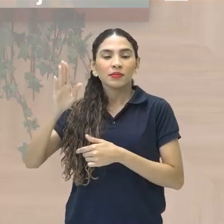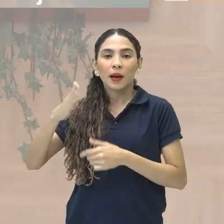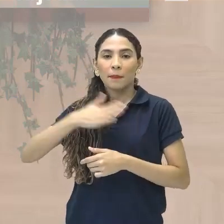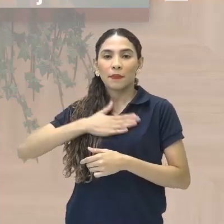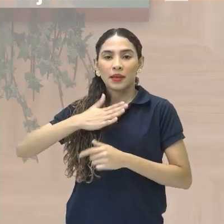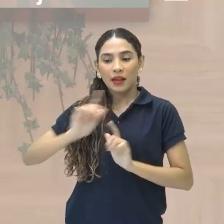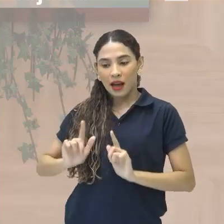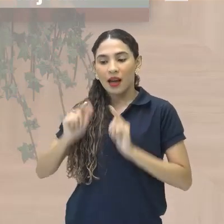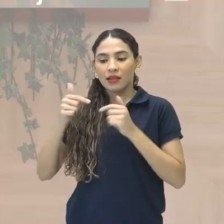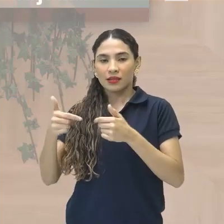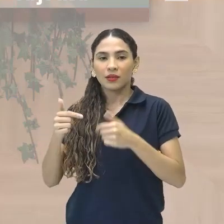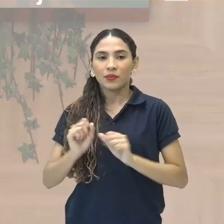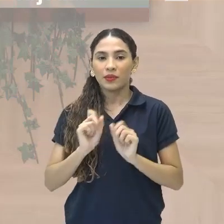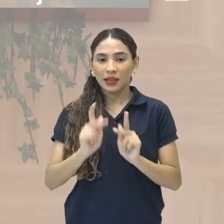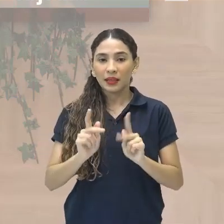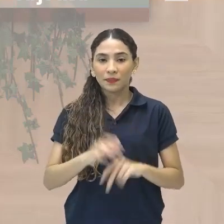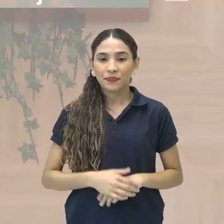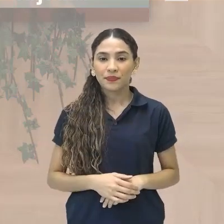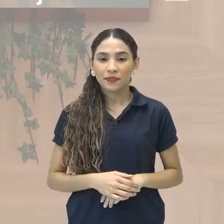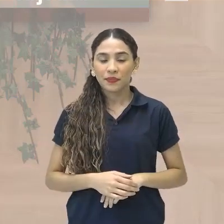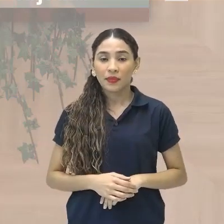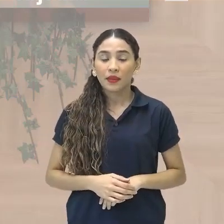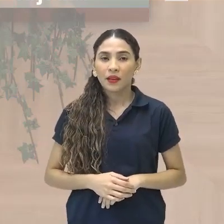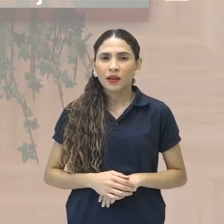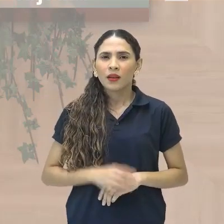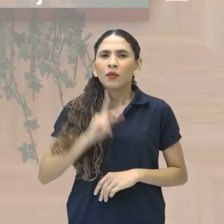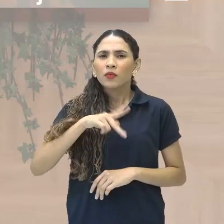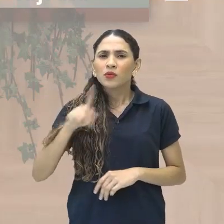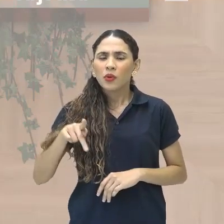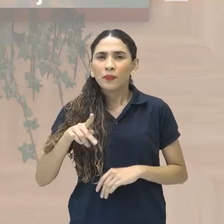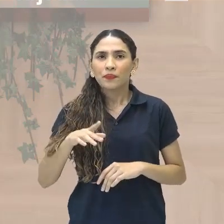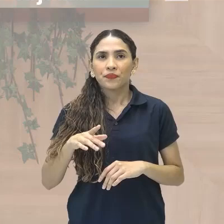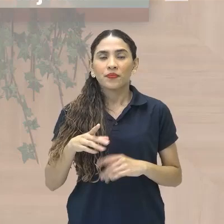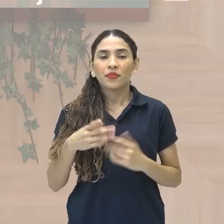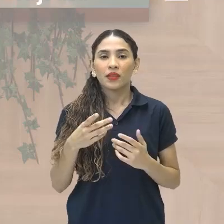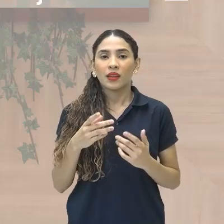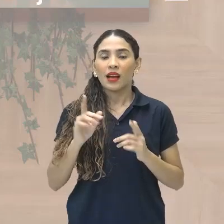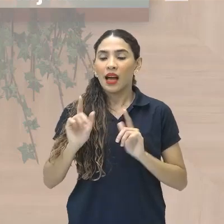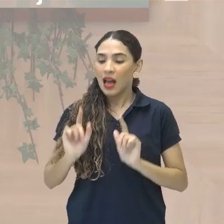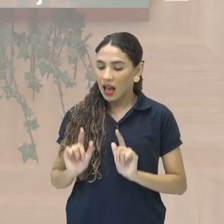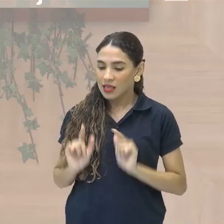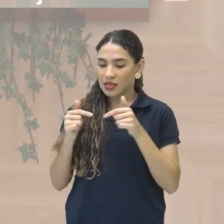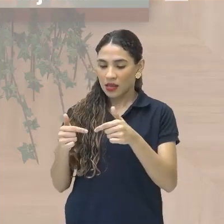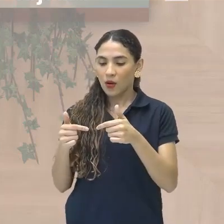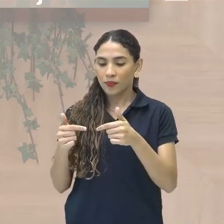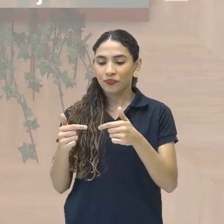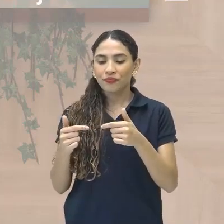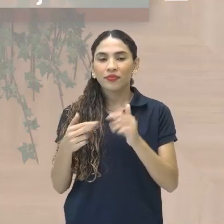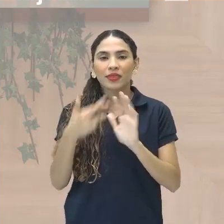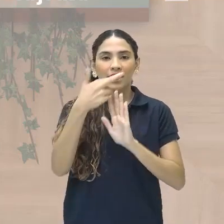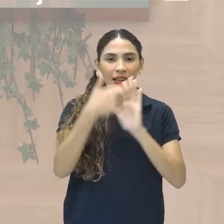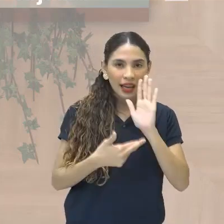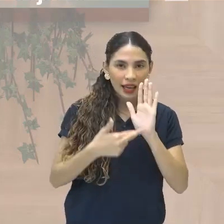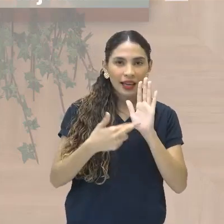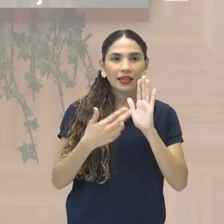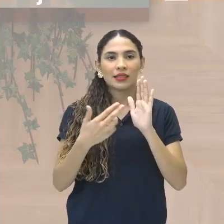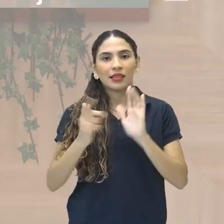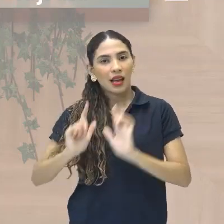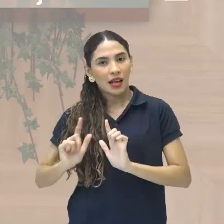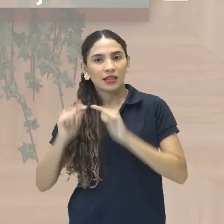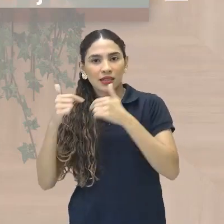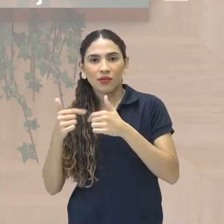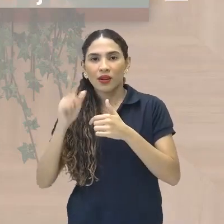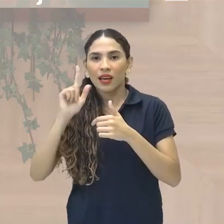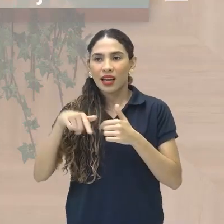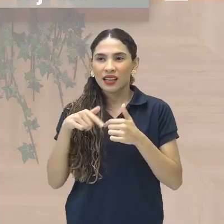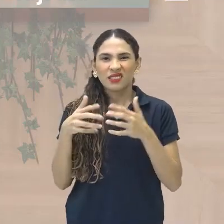minha ação. Tá bom? Professor, essa ação, esses princípios, essa ação, né,